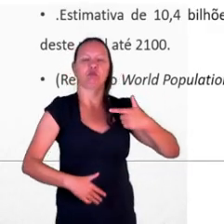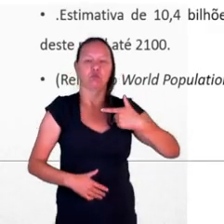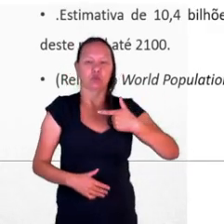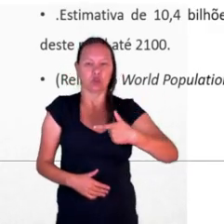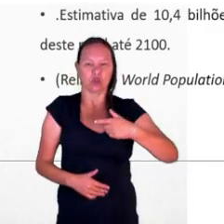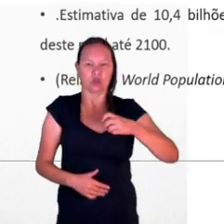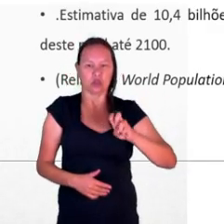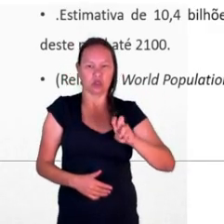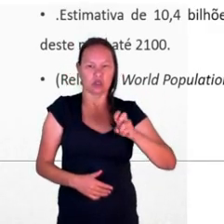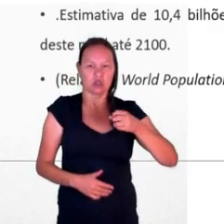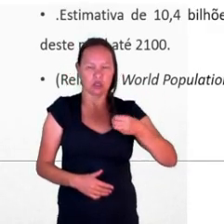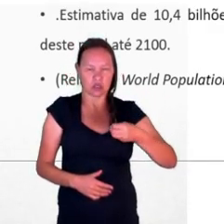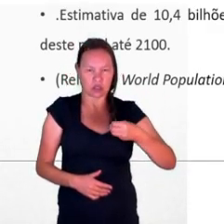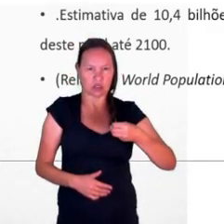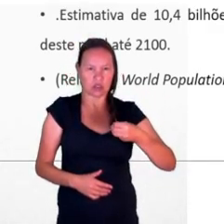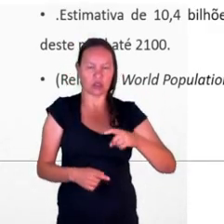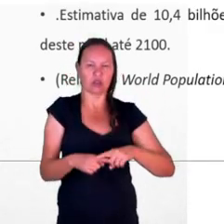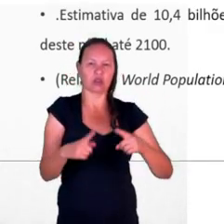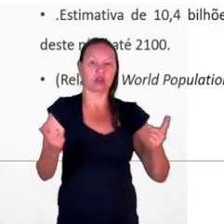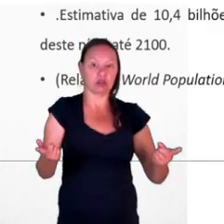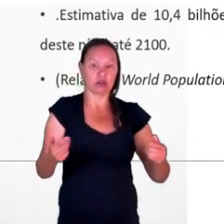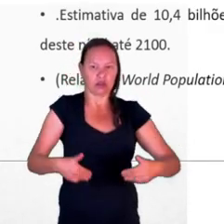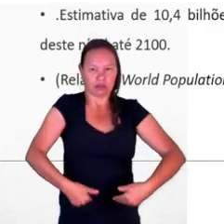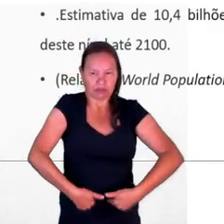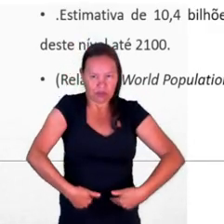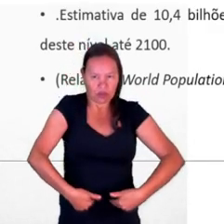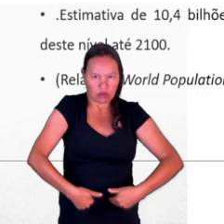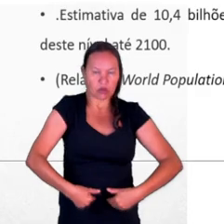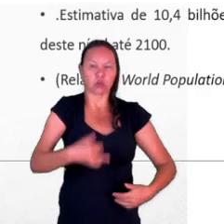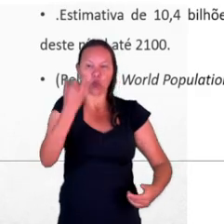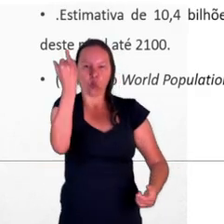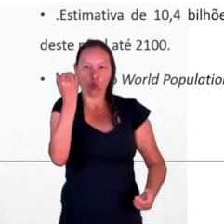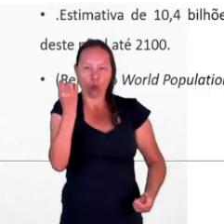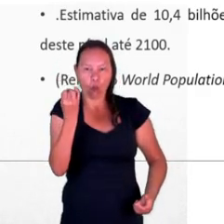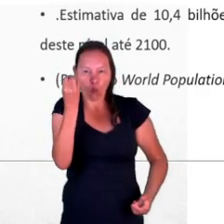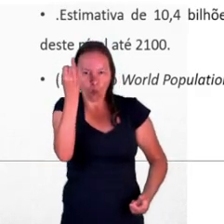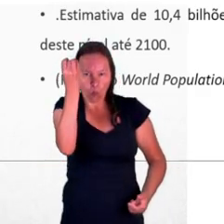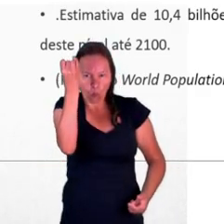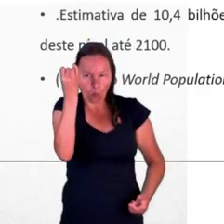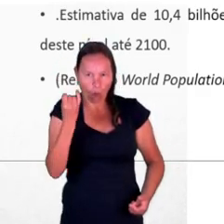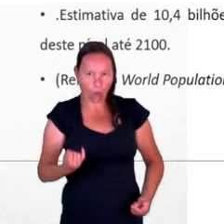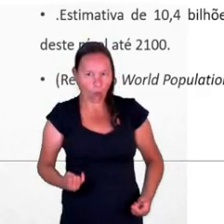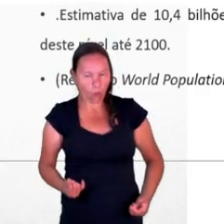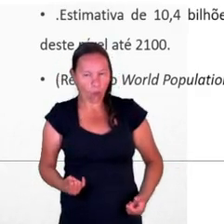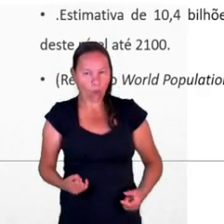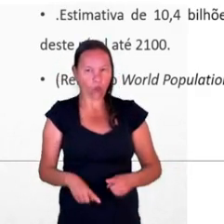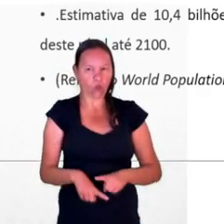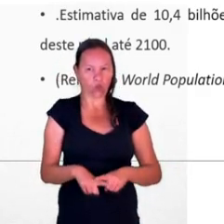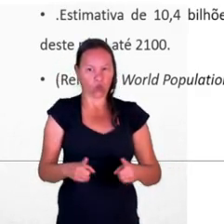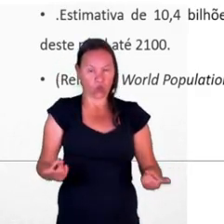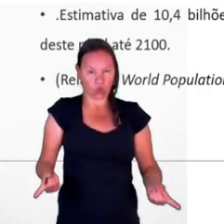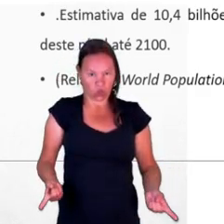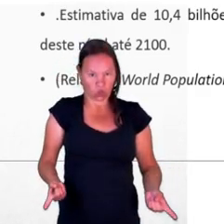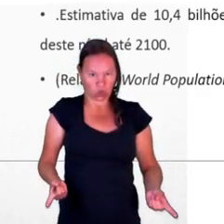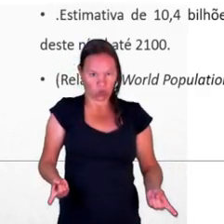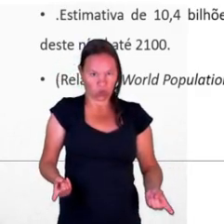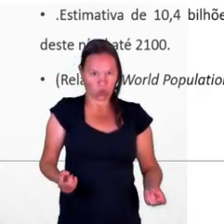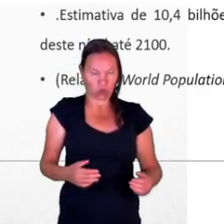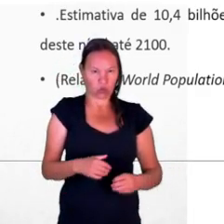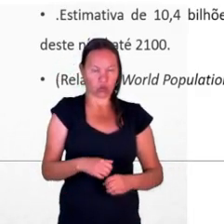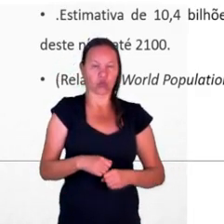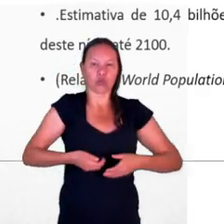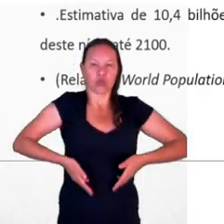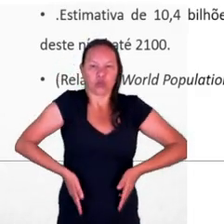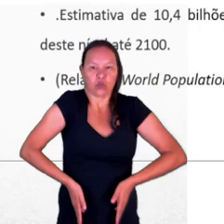aquela questão de que a fome ou a desnutrição são um problema da natalidade do excesso de pessoas no